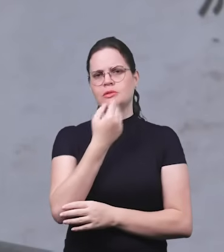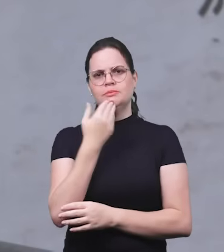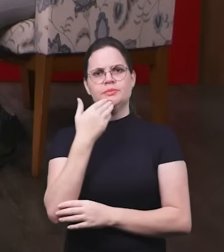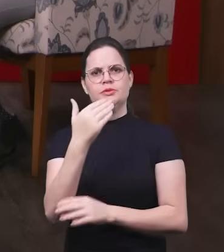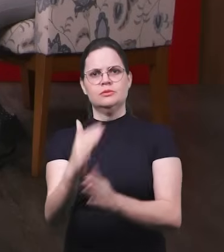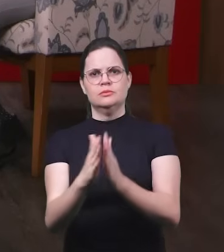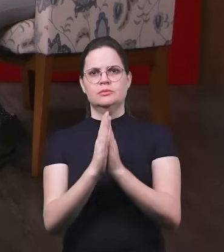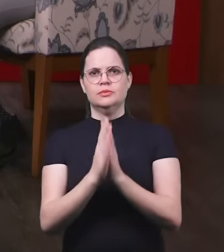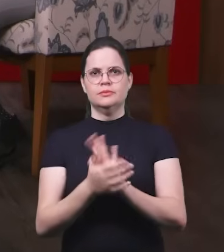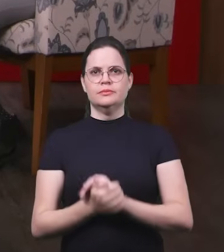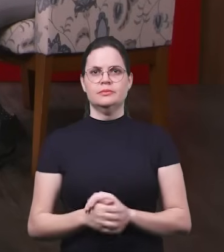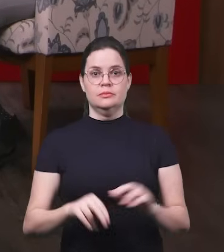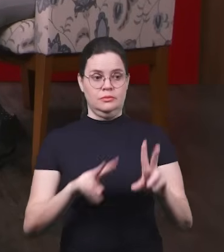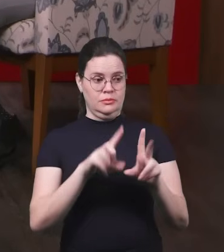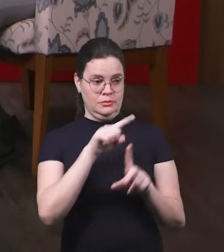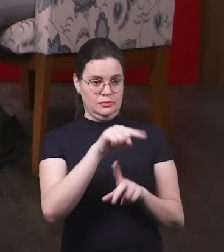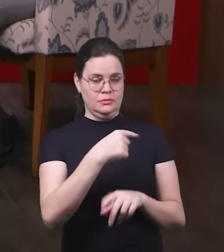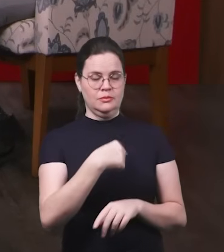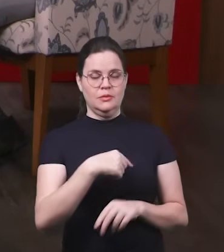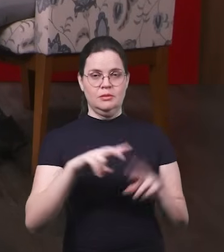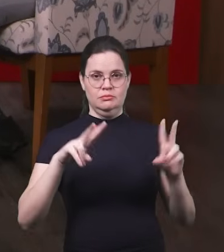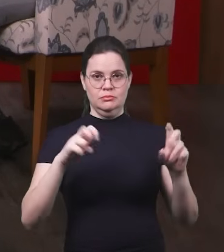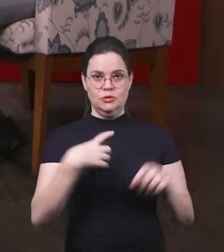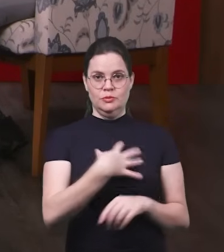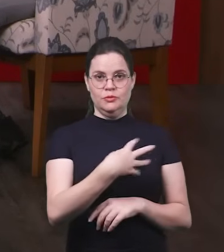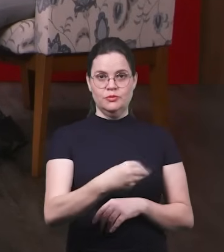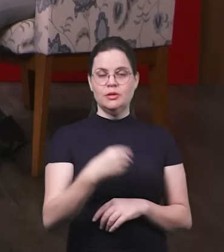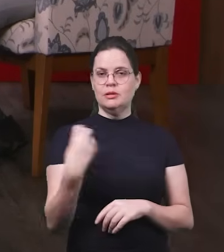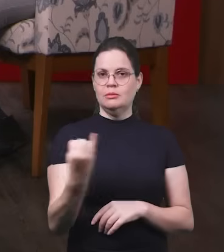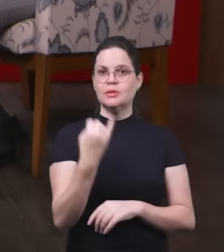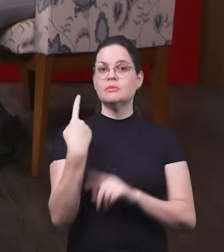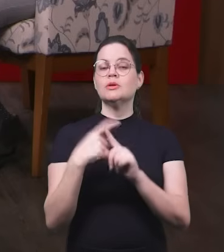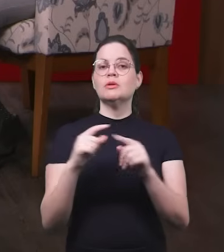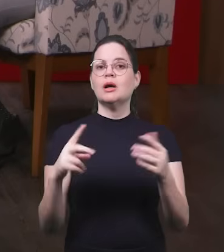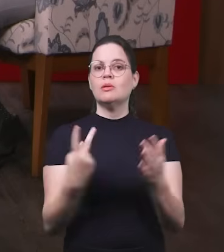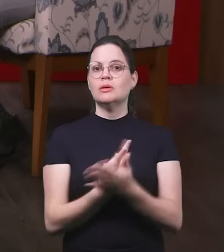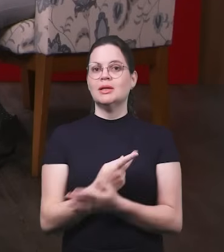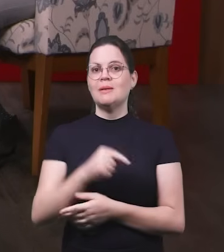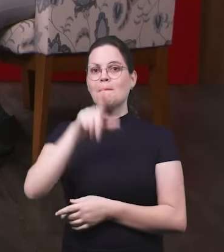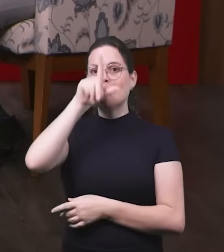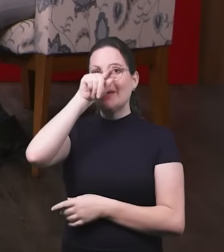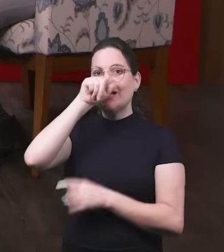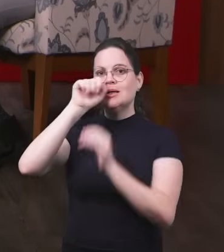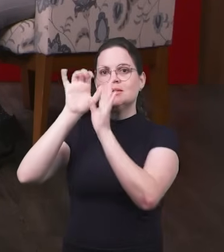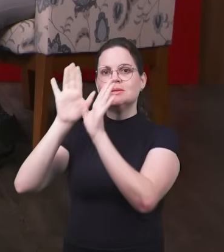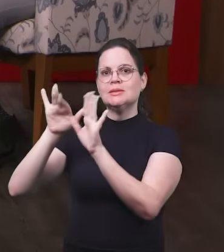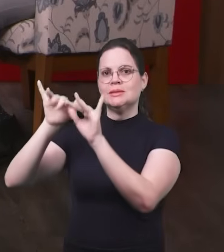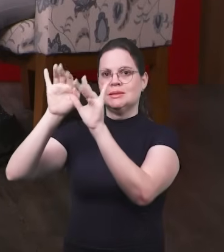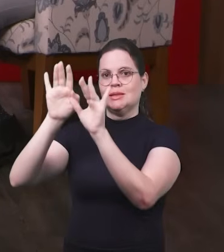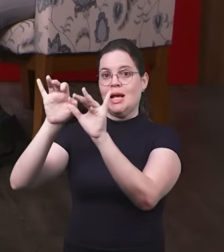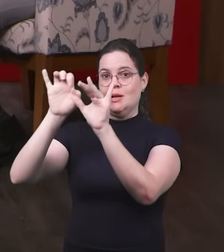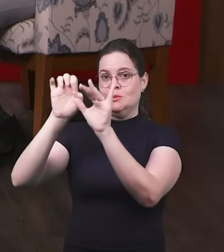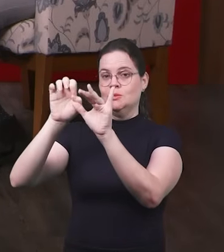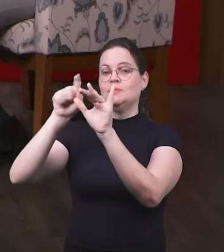Essa observação do Felipe foi muito importante, porque é isso que o pássaro faz. Você vê que eles colocam os